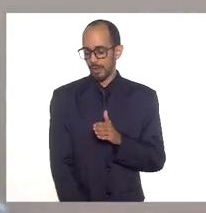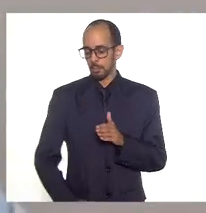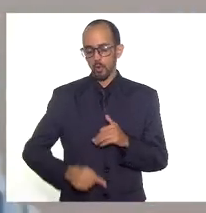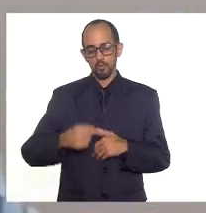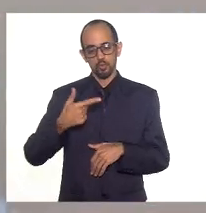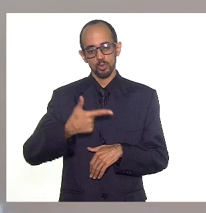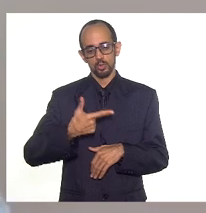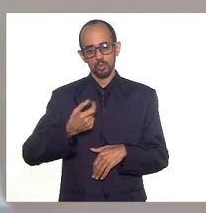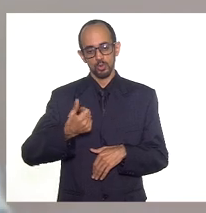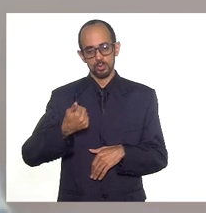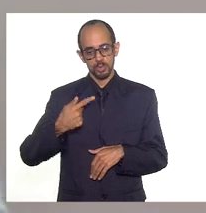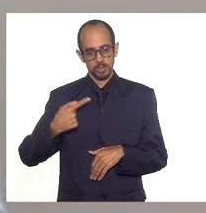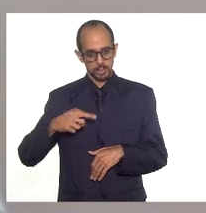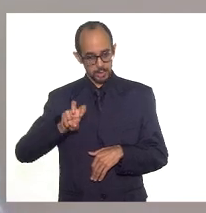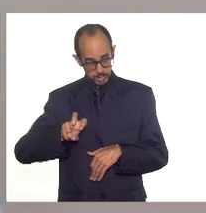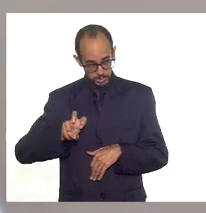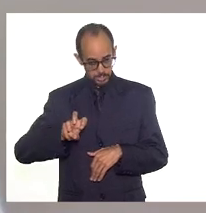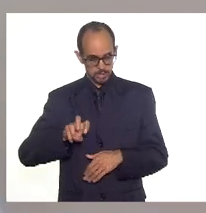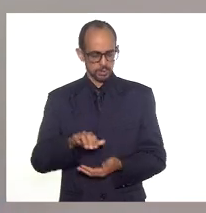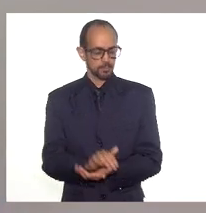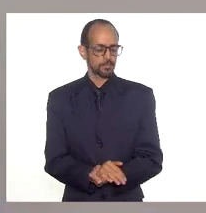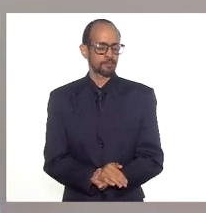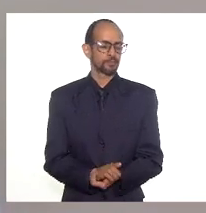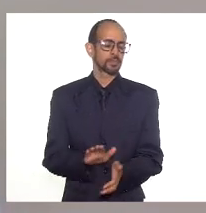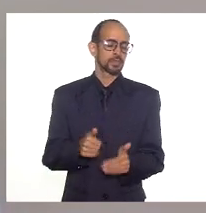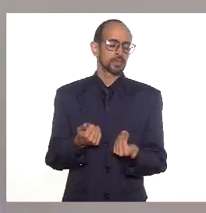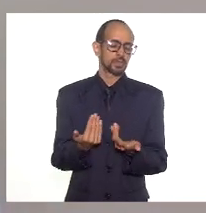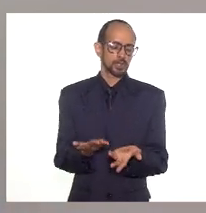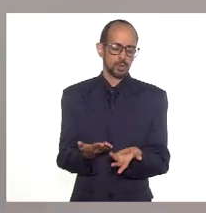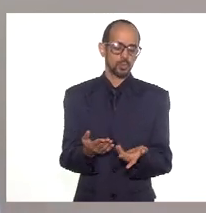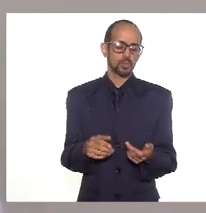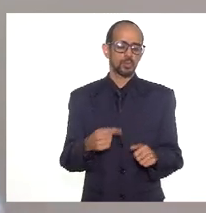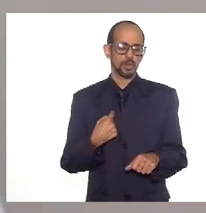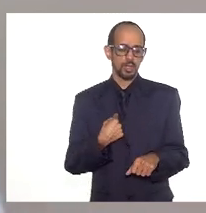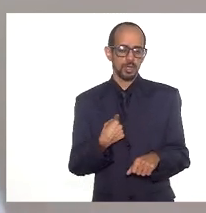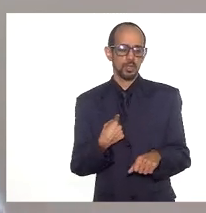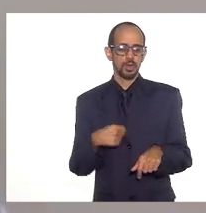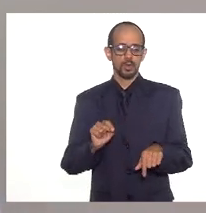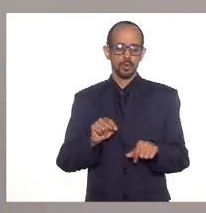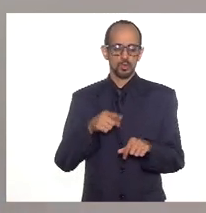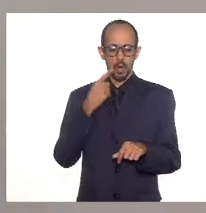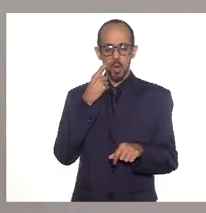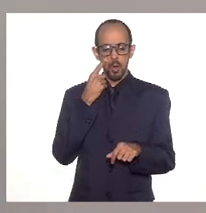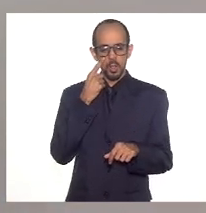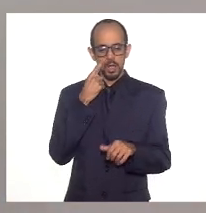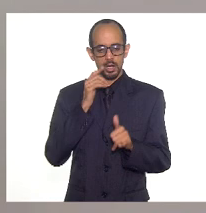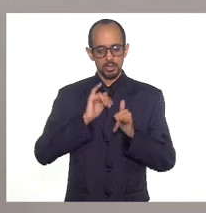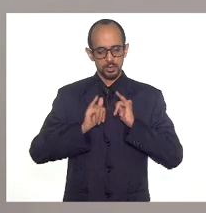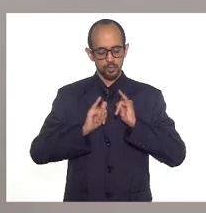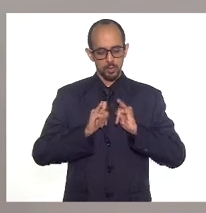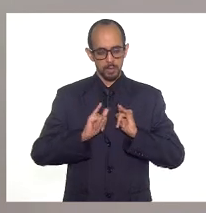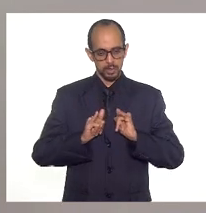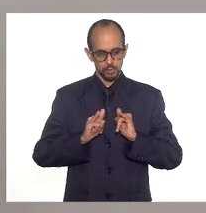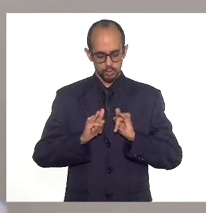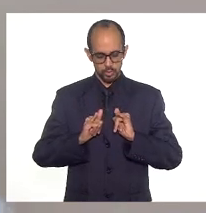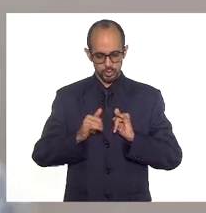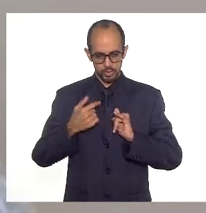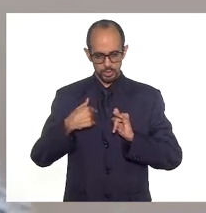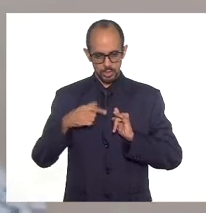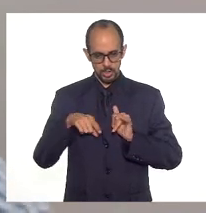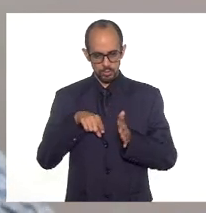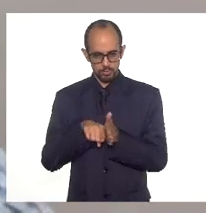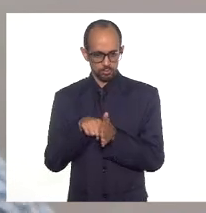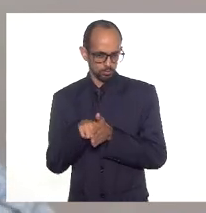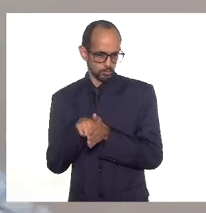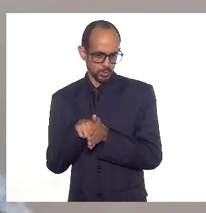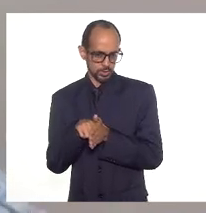que tudo isso também, quer dizer, parte também de... Estou aqui até pegando aqui os dados que eu levantei aqui agora, né?